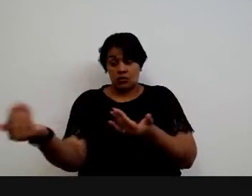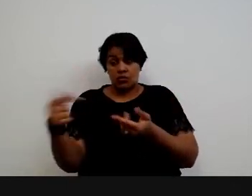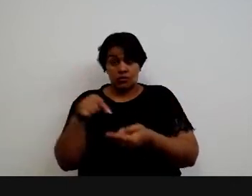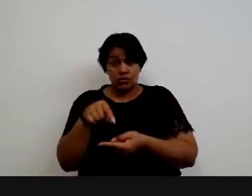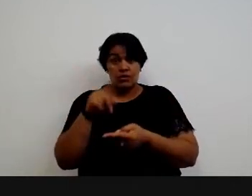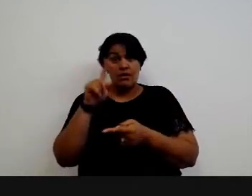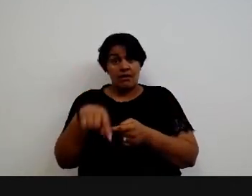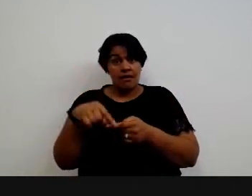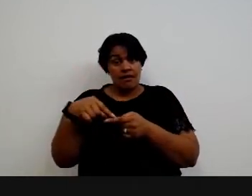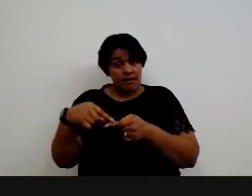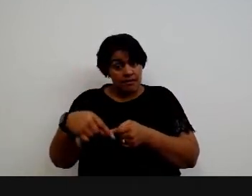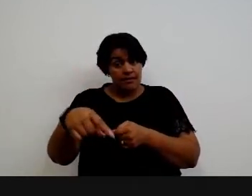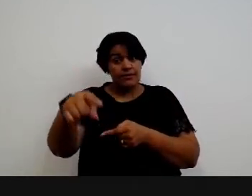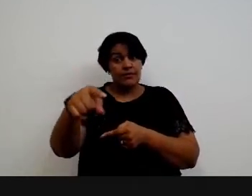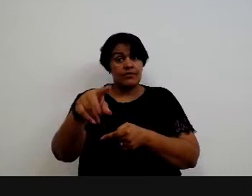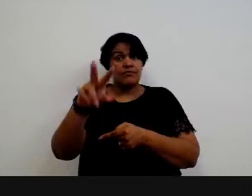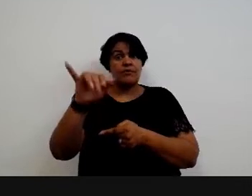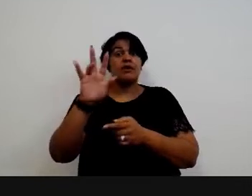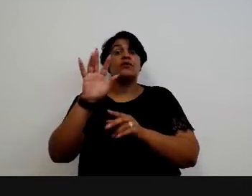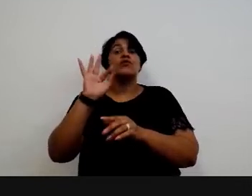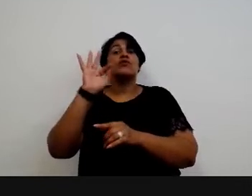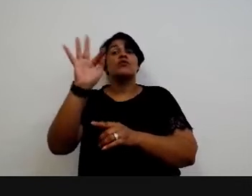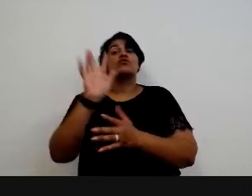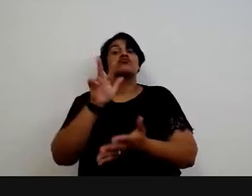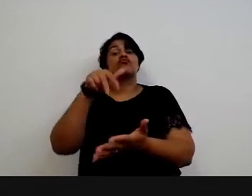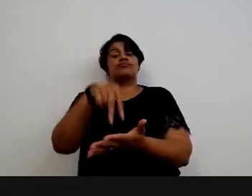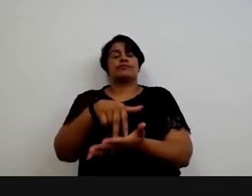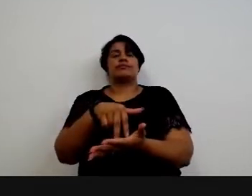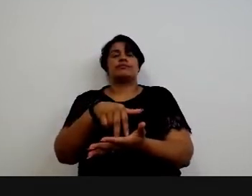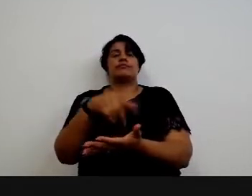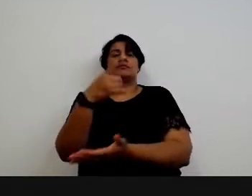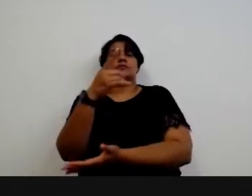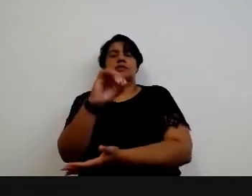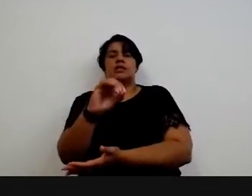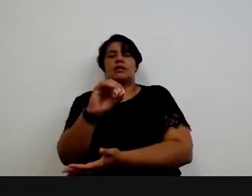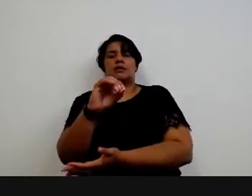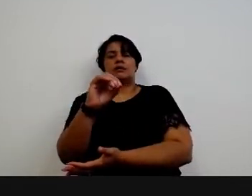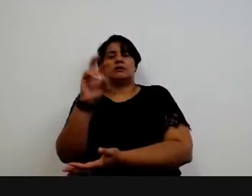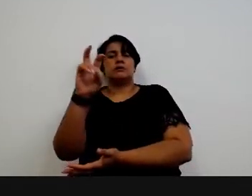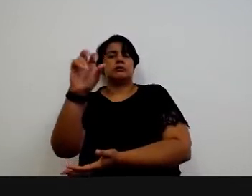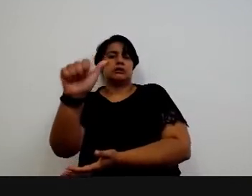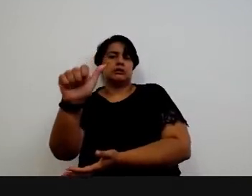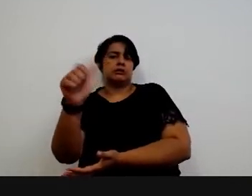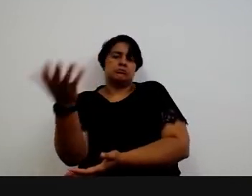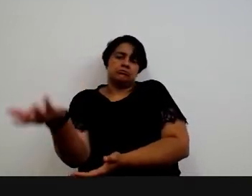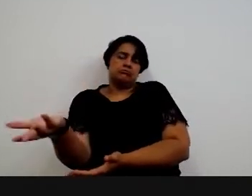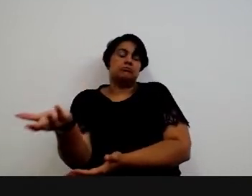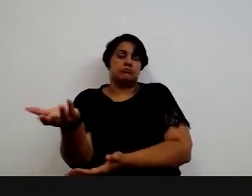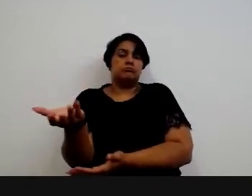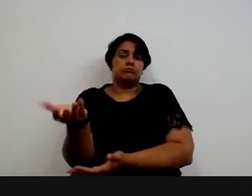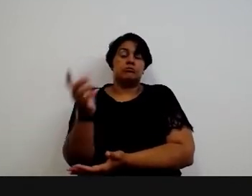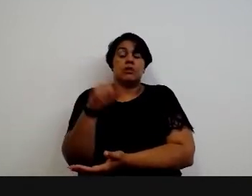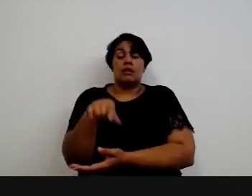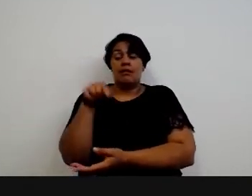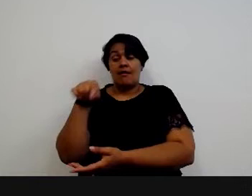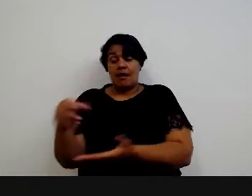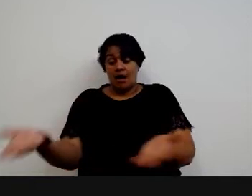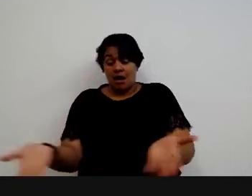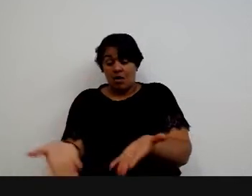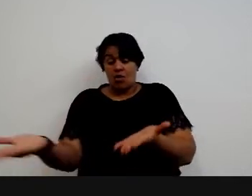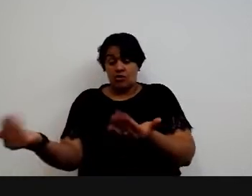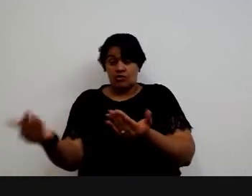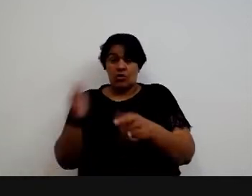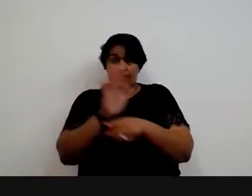a geração que vai ocupar esses espaços de poder daqui 10, 15, 20 anos. E essa construção desse jovem no presente